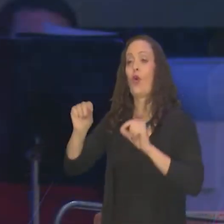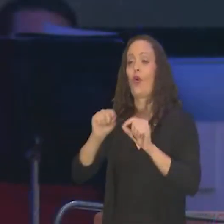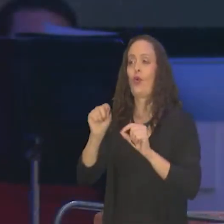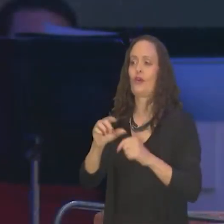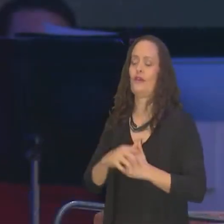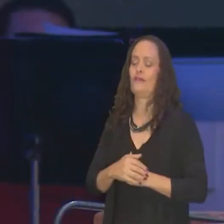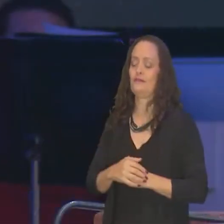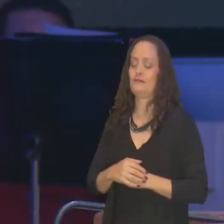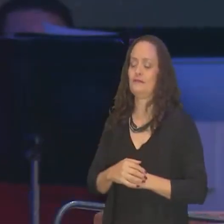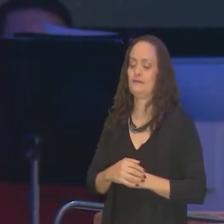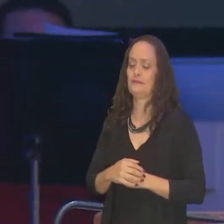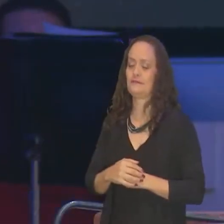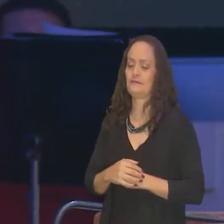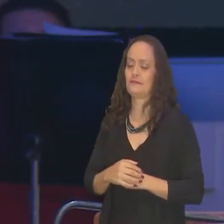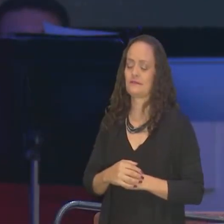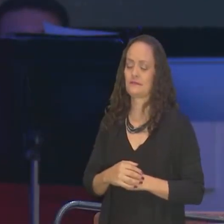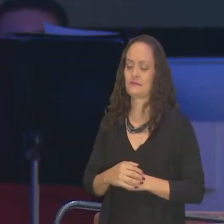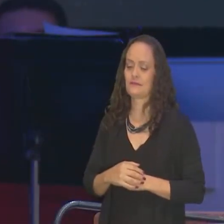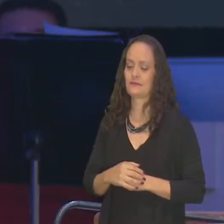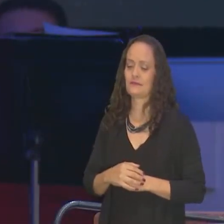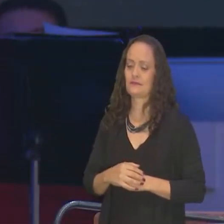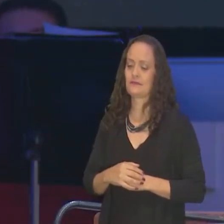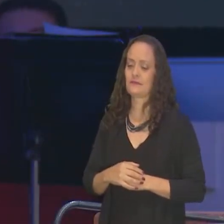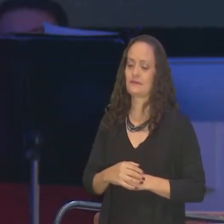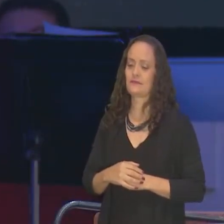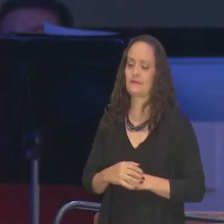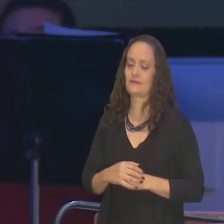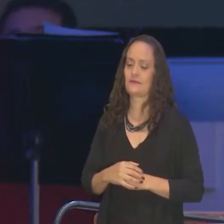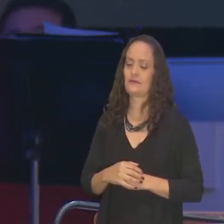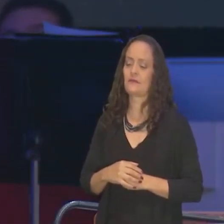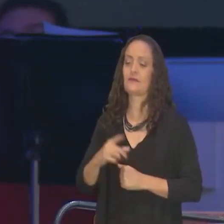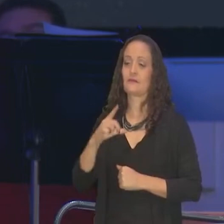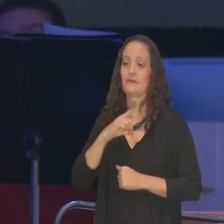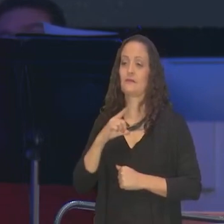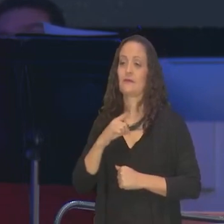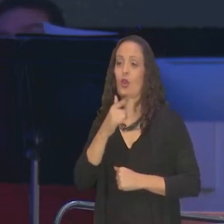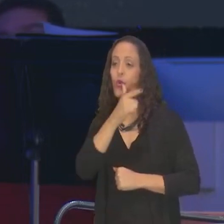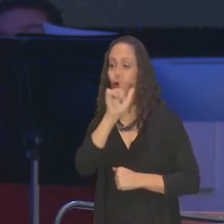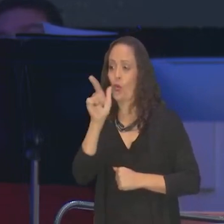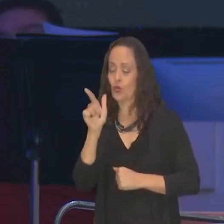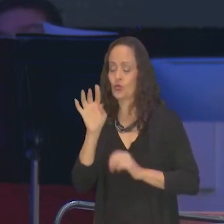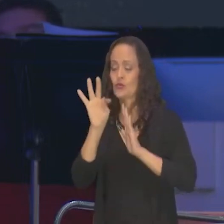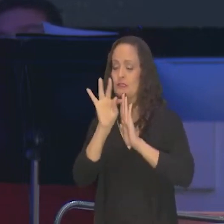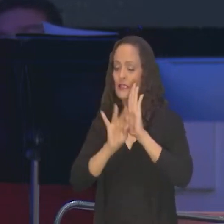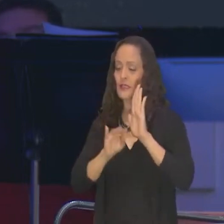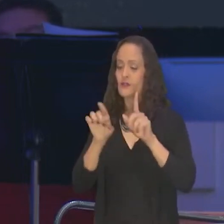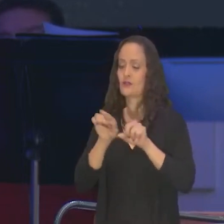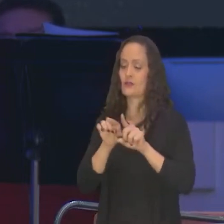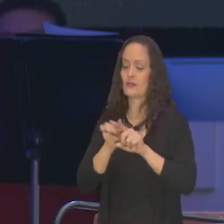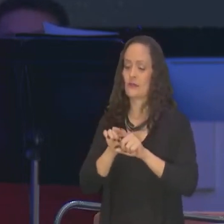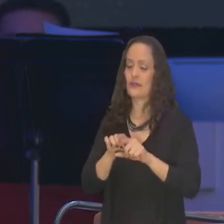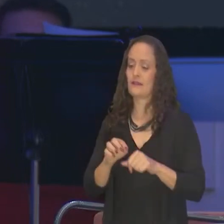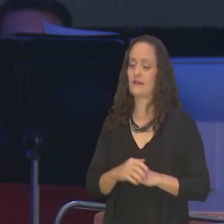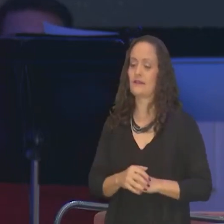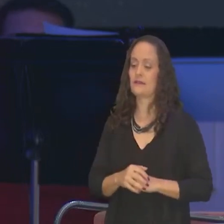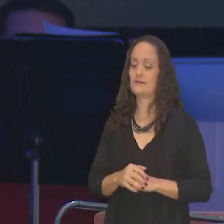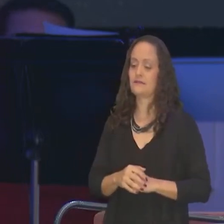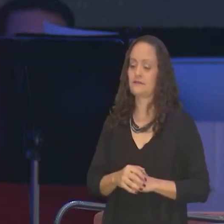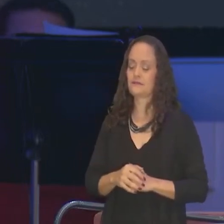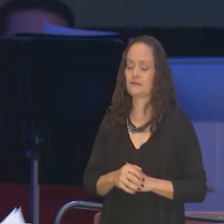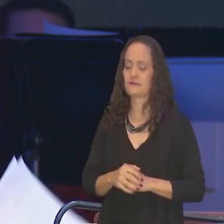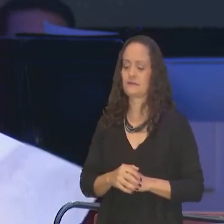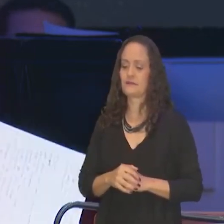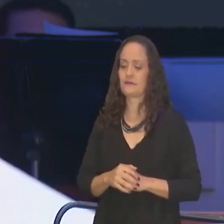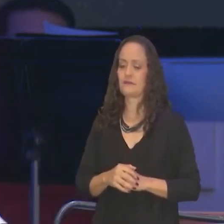temos esses textos que pode colocar aí, minha irmã, nós vamos encontrar estes textos que dão conta